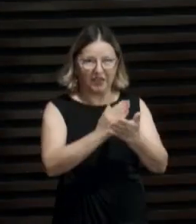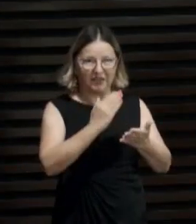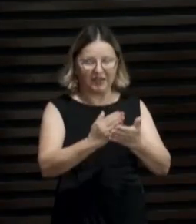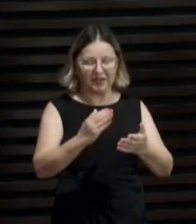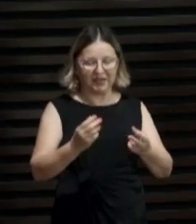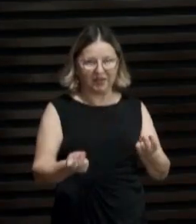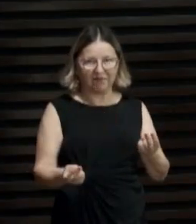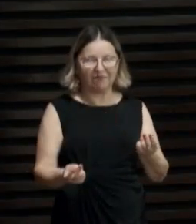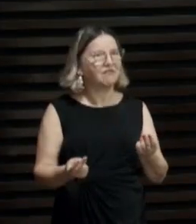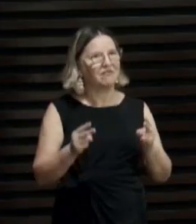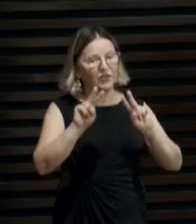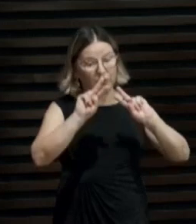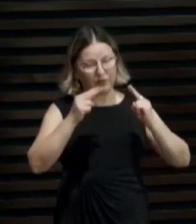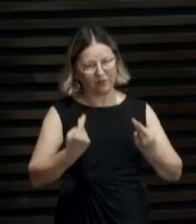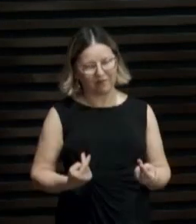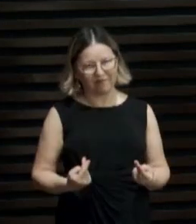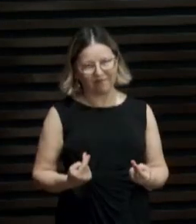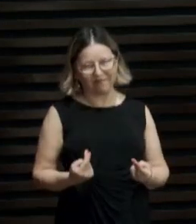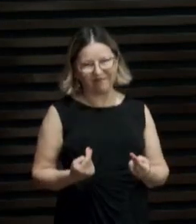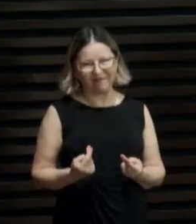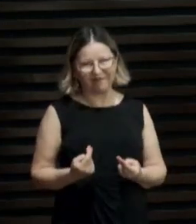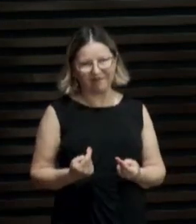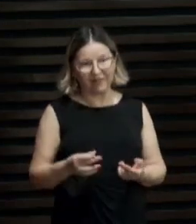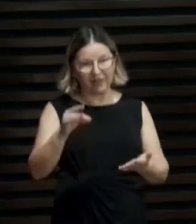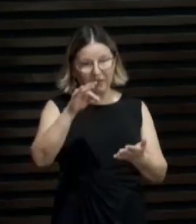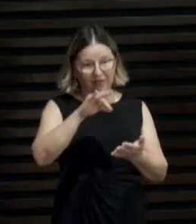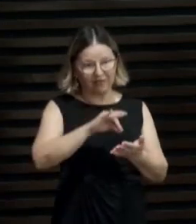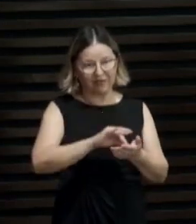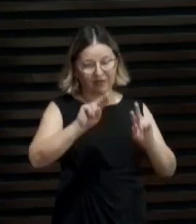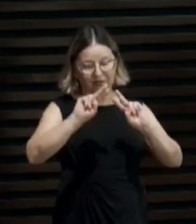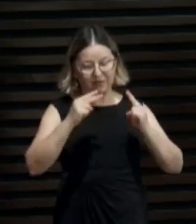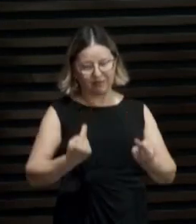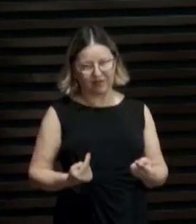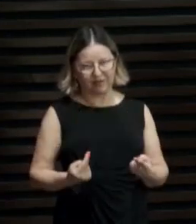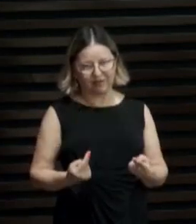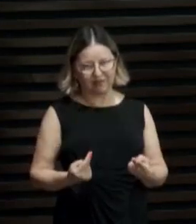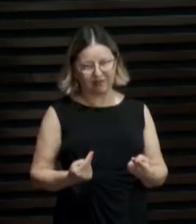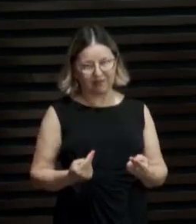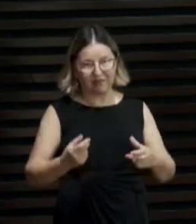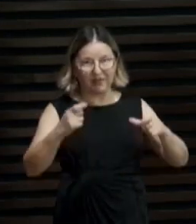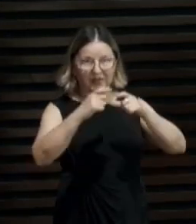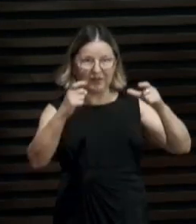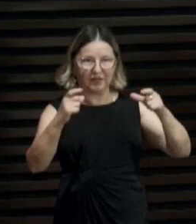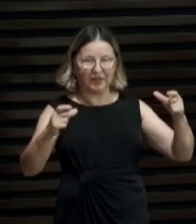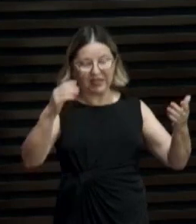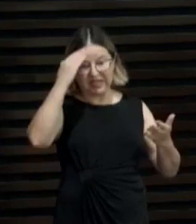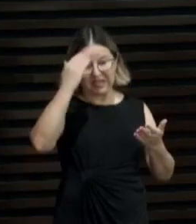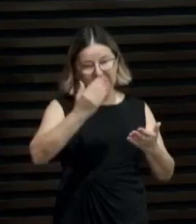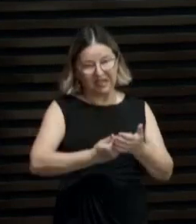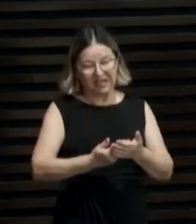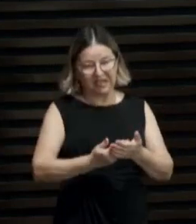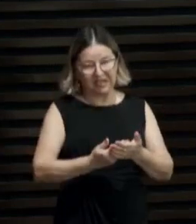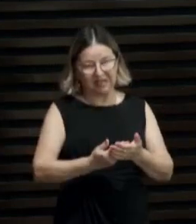no fato de que a humanidade, uma grande maioria, acredita em algum tipo de